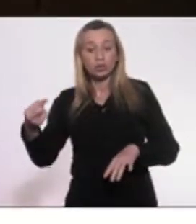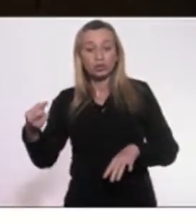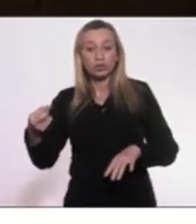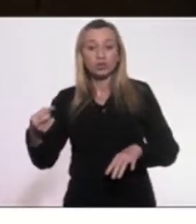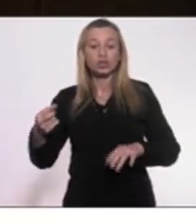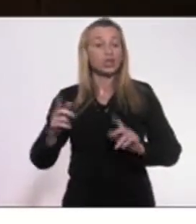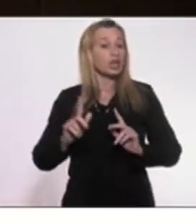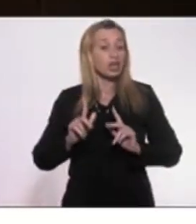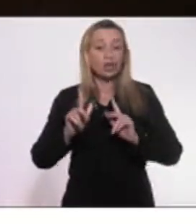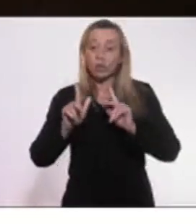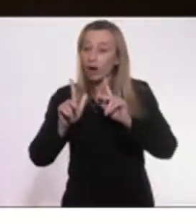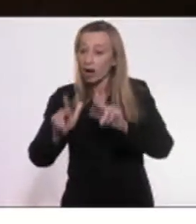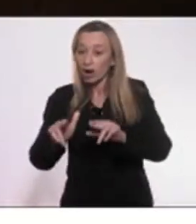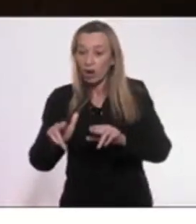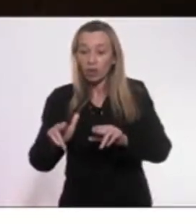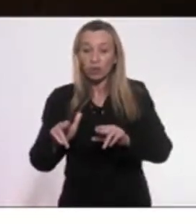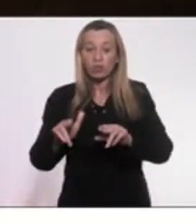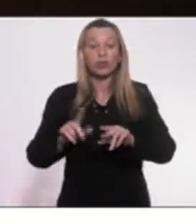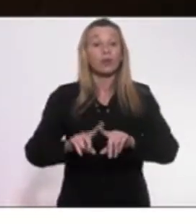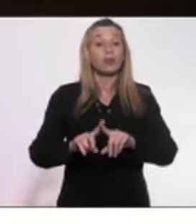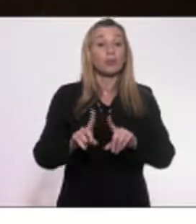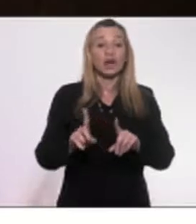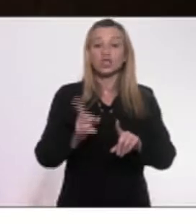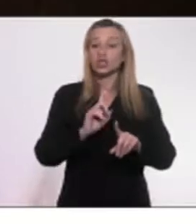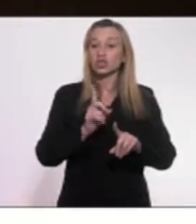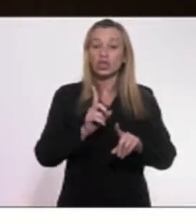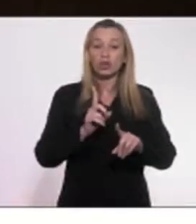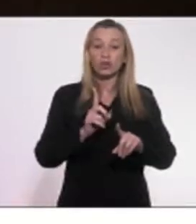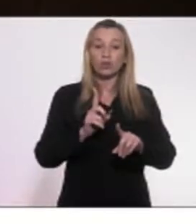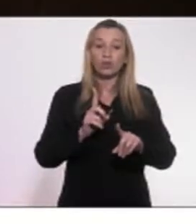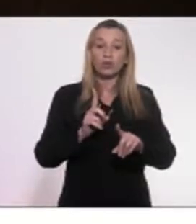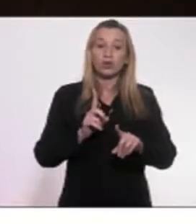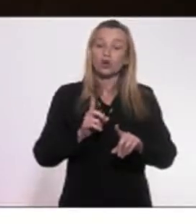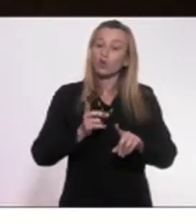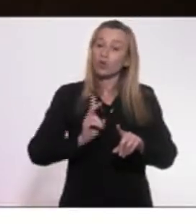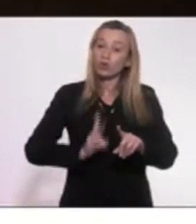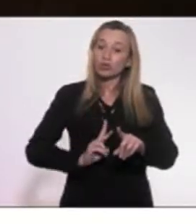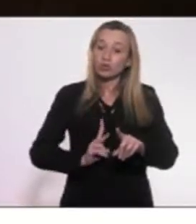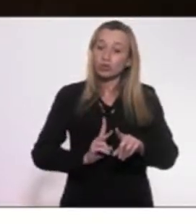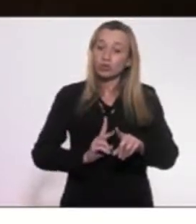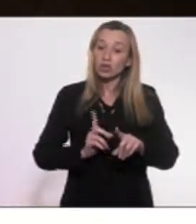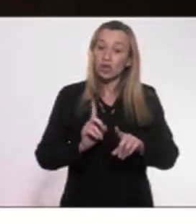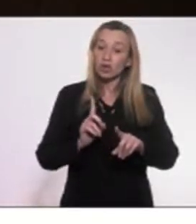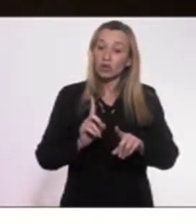direitos, de marginalidade, mas que se mantiveram com retidão,